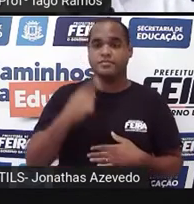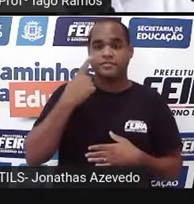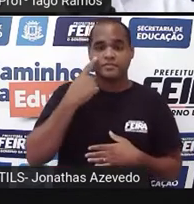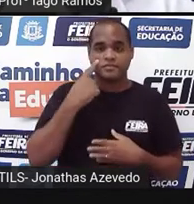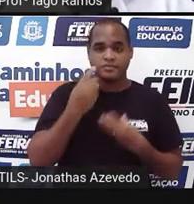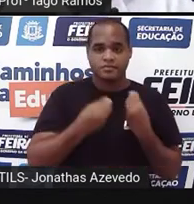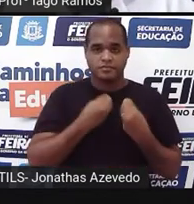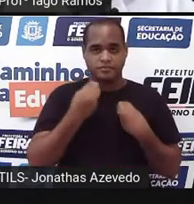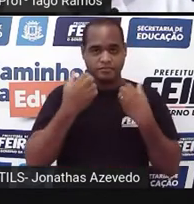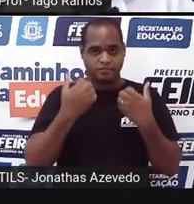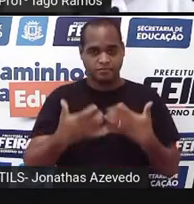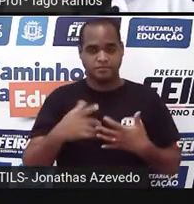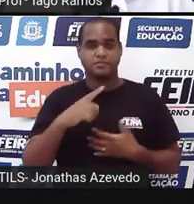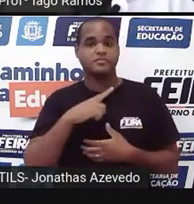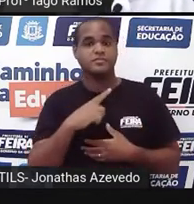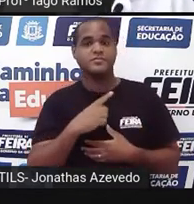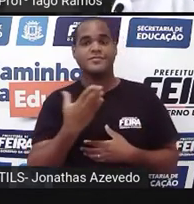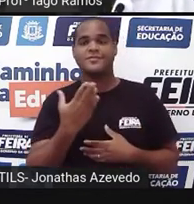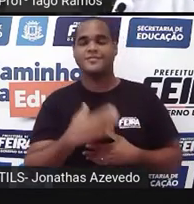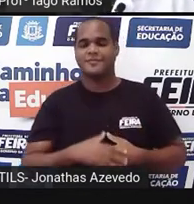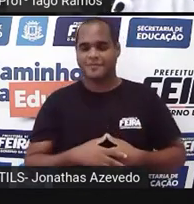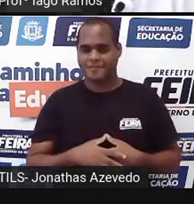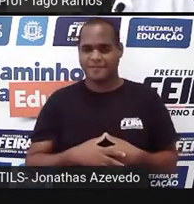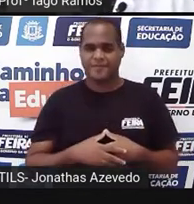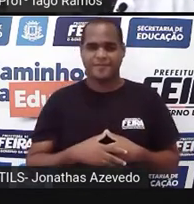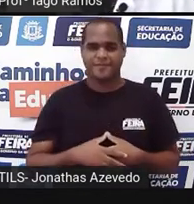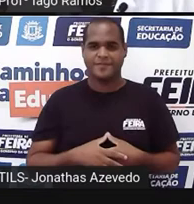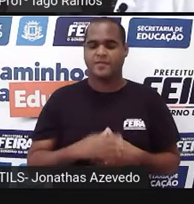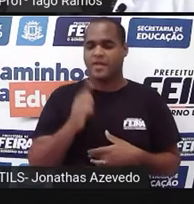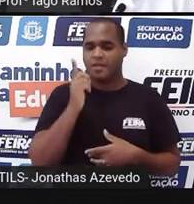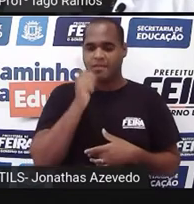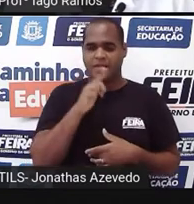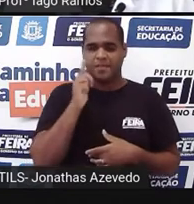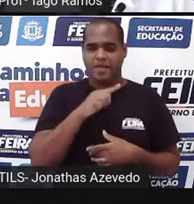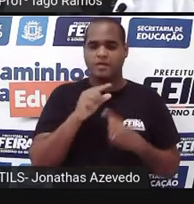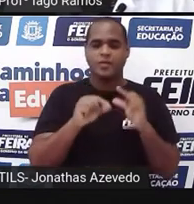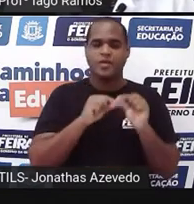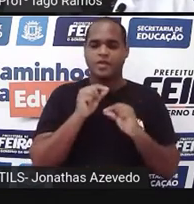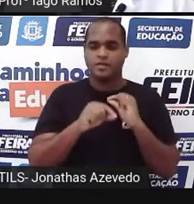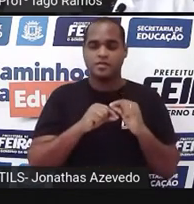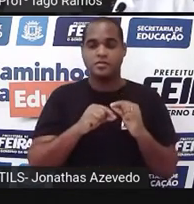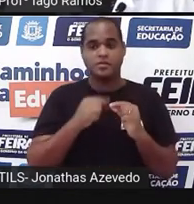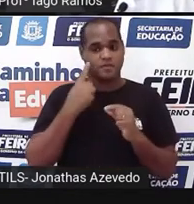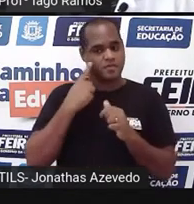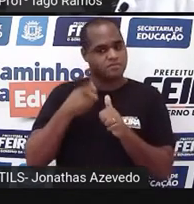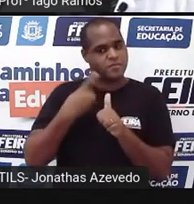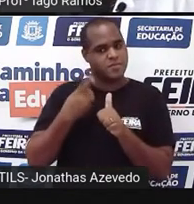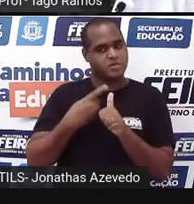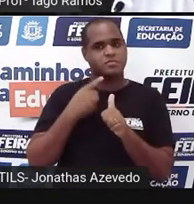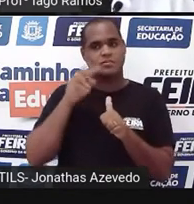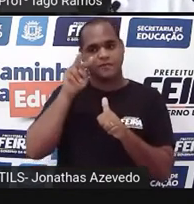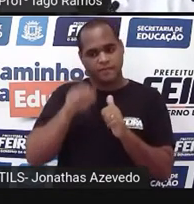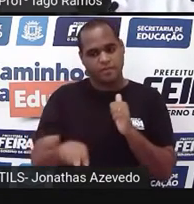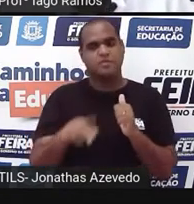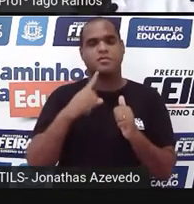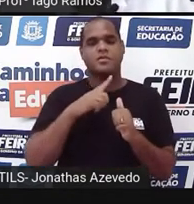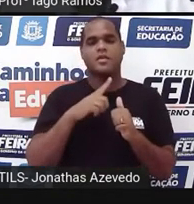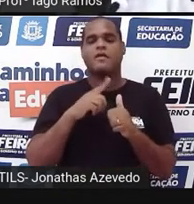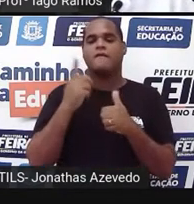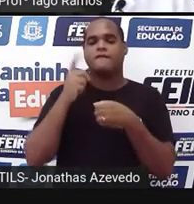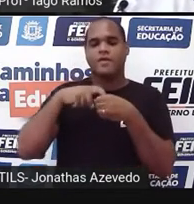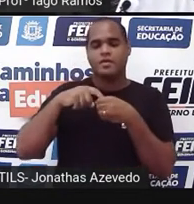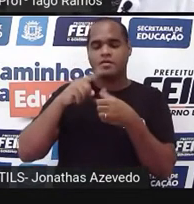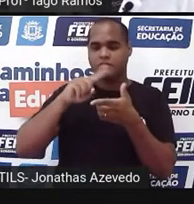olha só na tela né O que é que a gente fez primeiro leu com atenção a gente voltou no